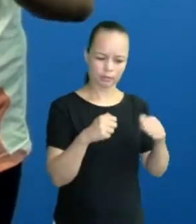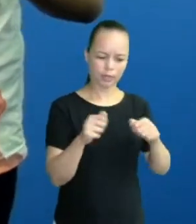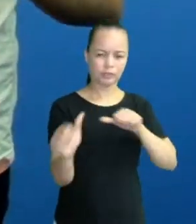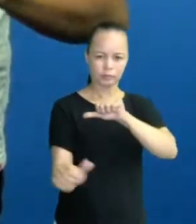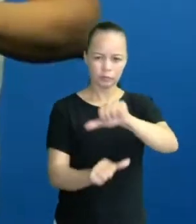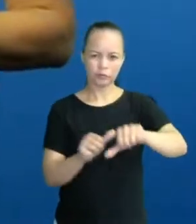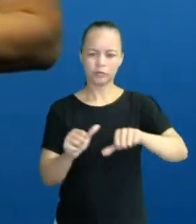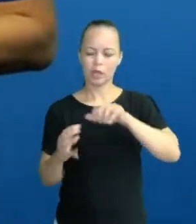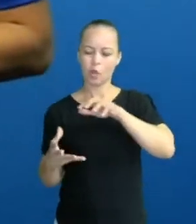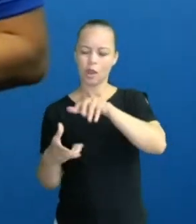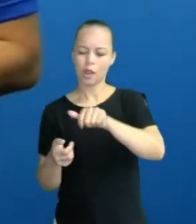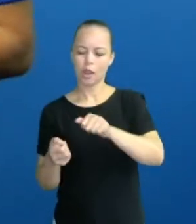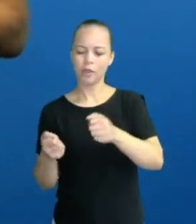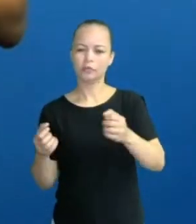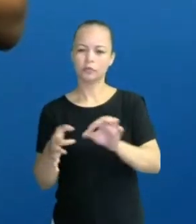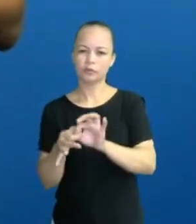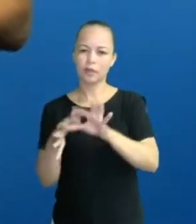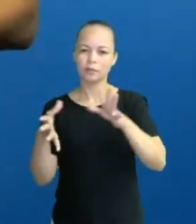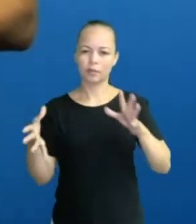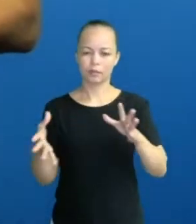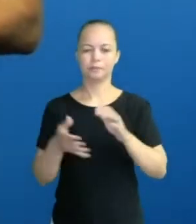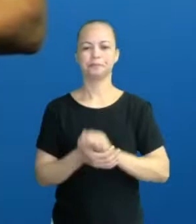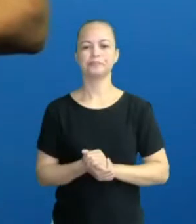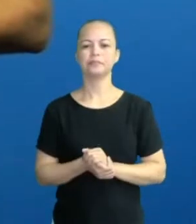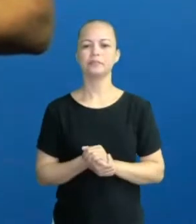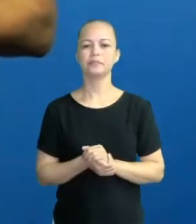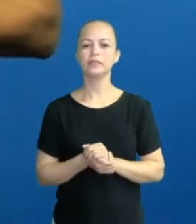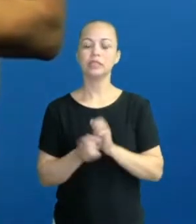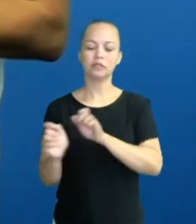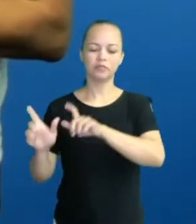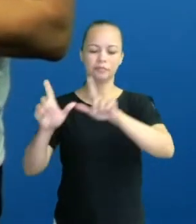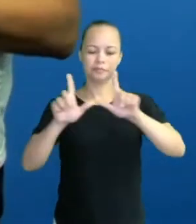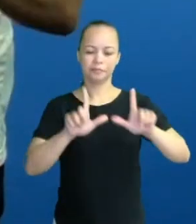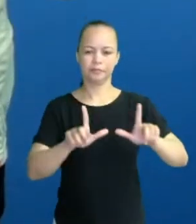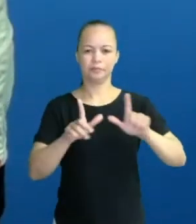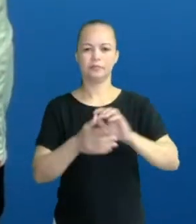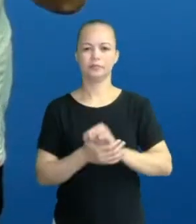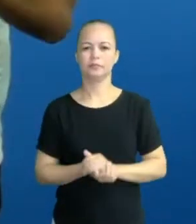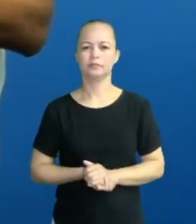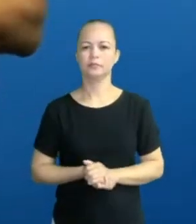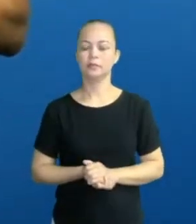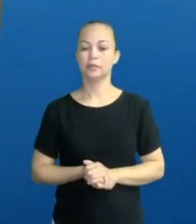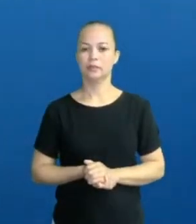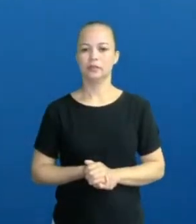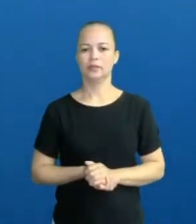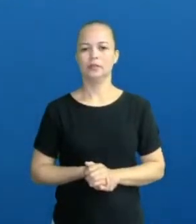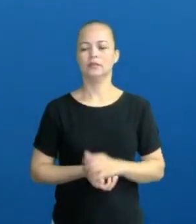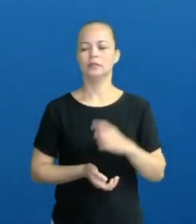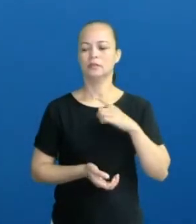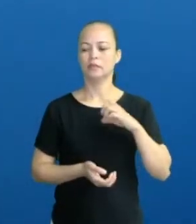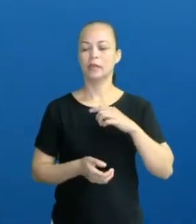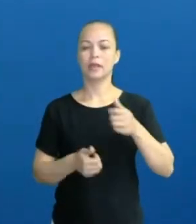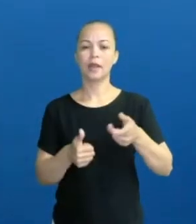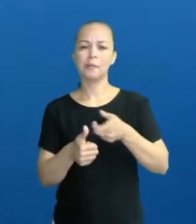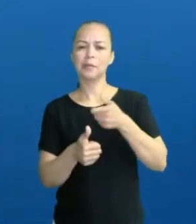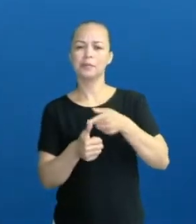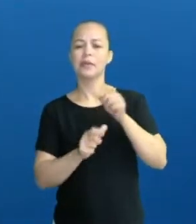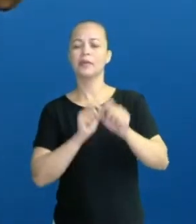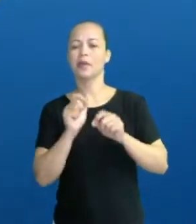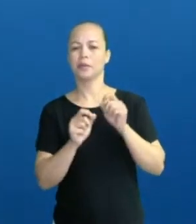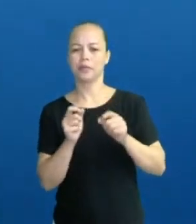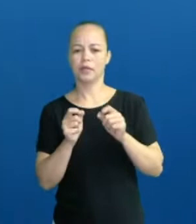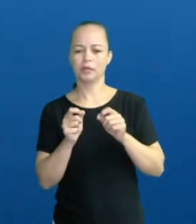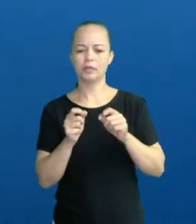forma muito fofinha, produção, vamos para o nosso próximo slide. E aí, vem essa primeira colocação,